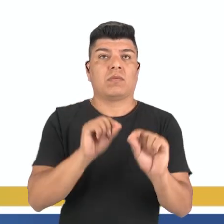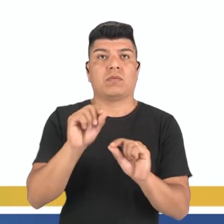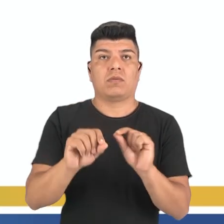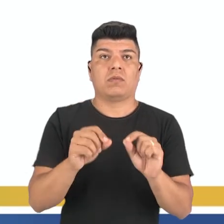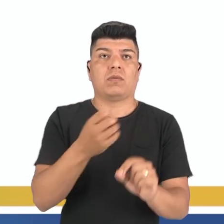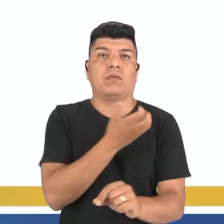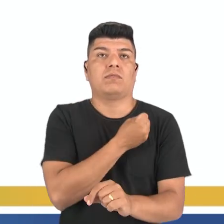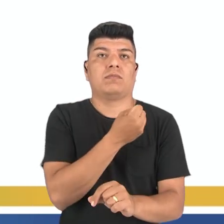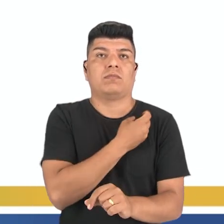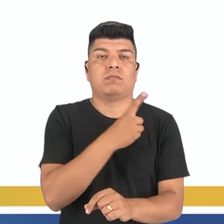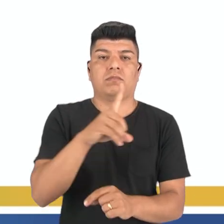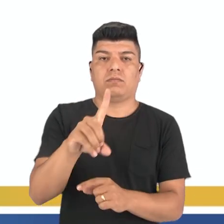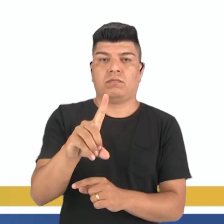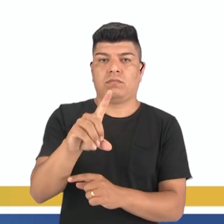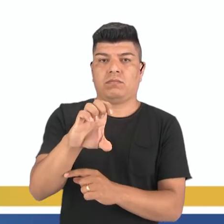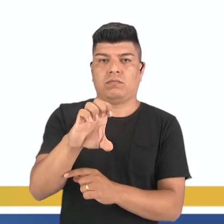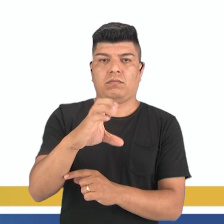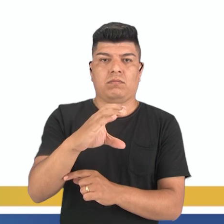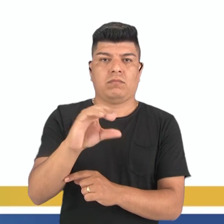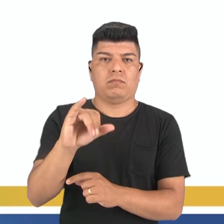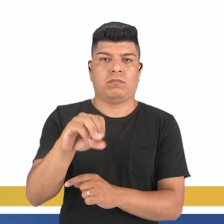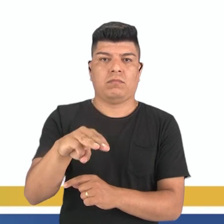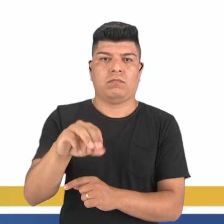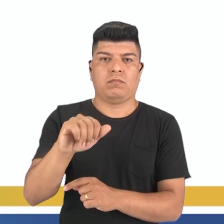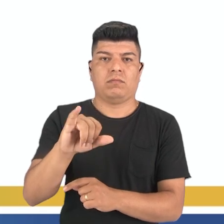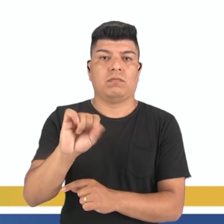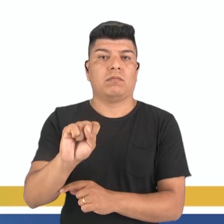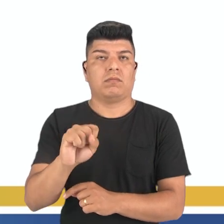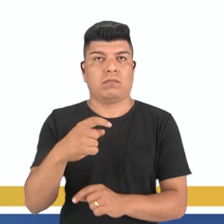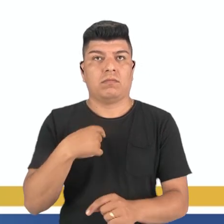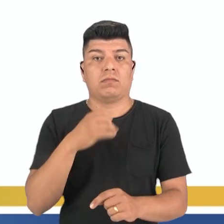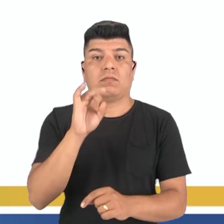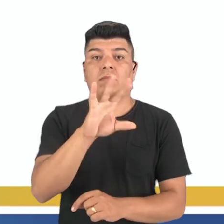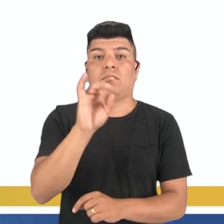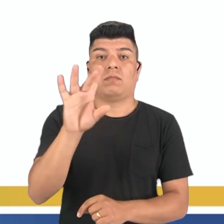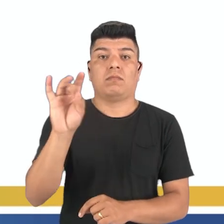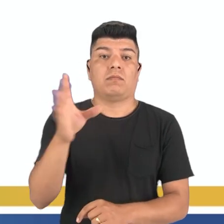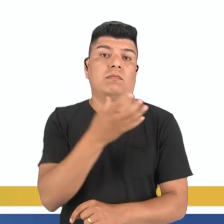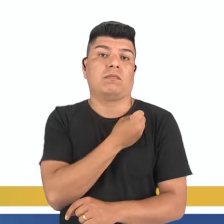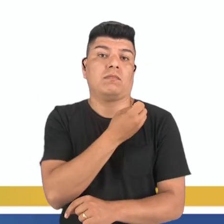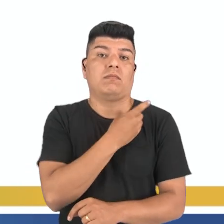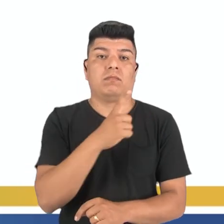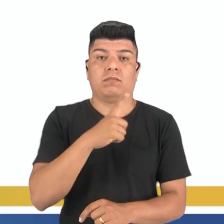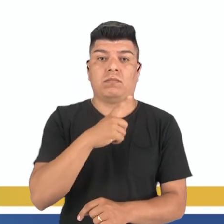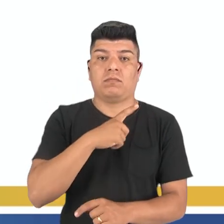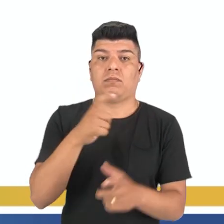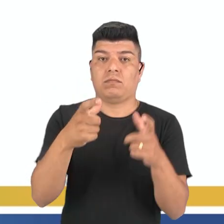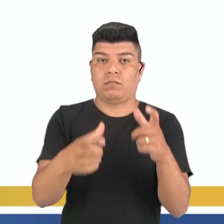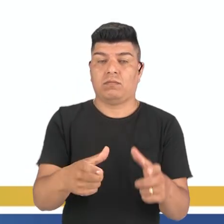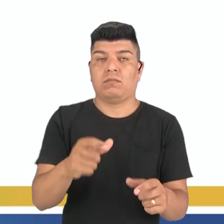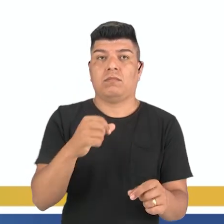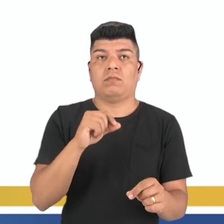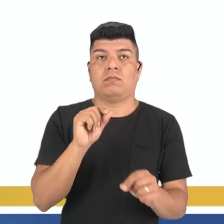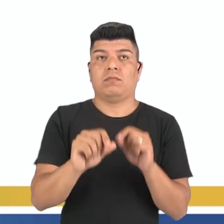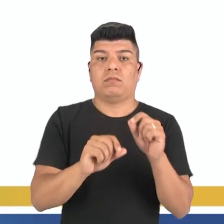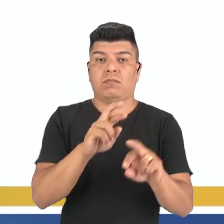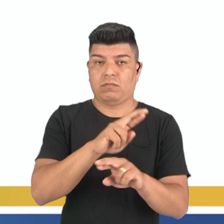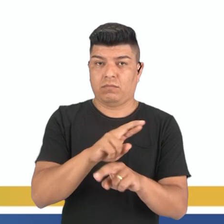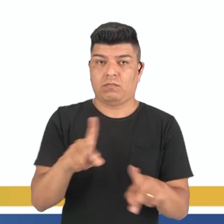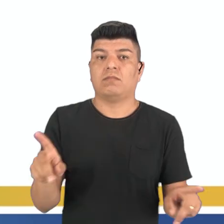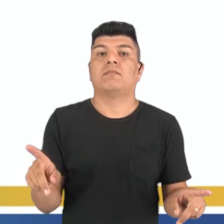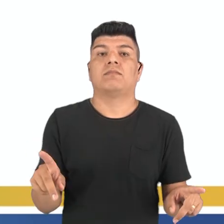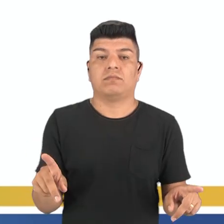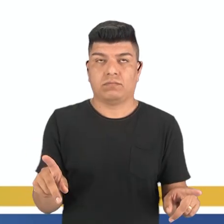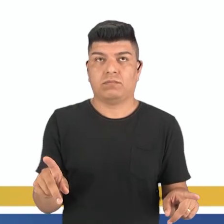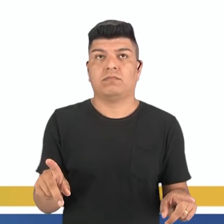decimais e suas casas. Então, é importante lembrar também que os números, cada número, ele ocupa uma posição e que essa posição é